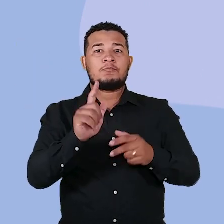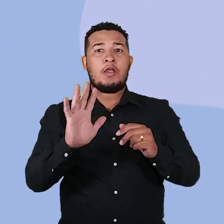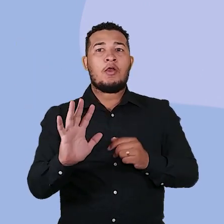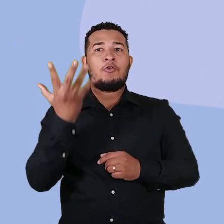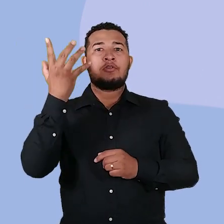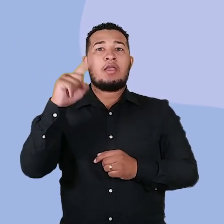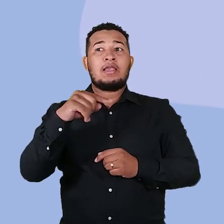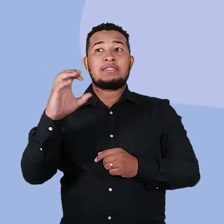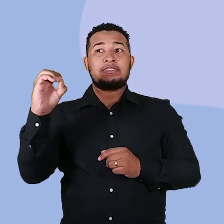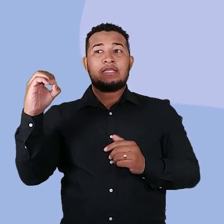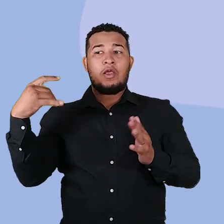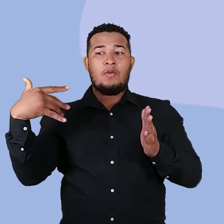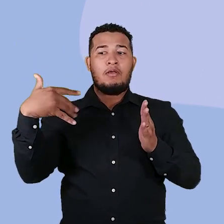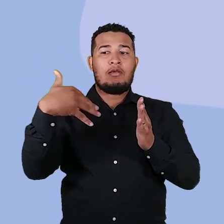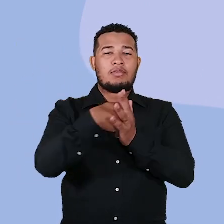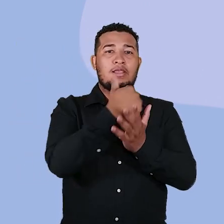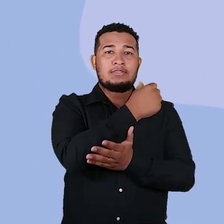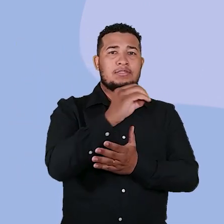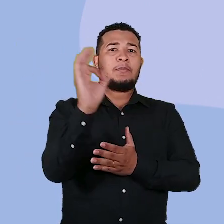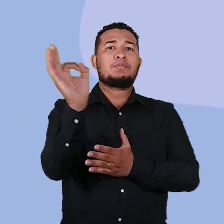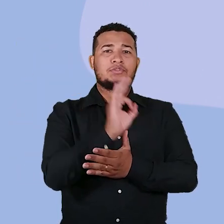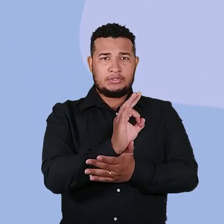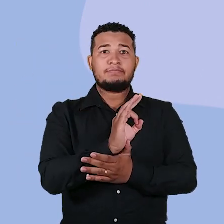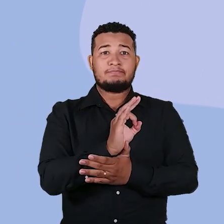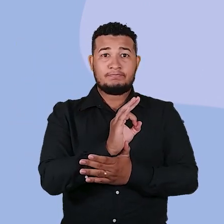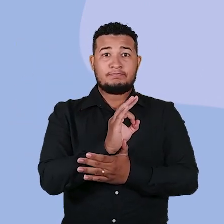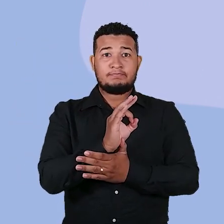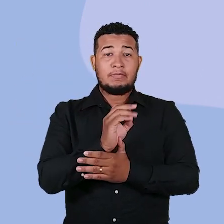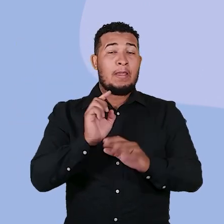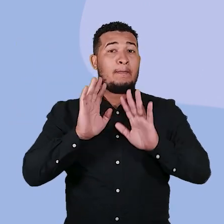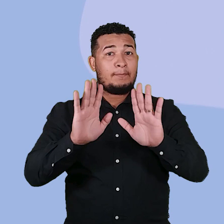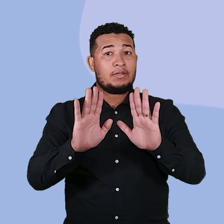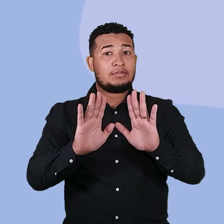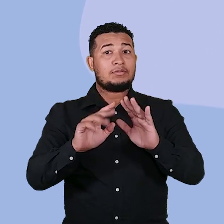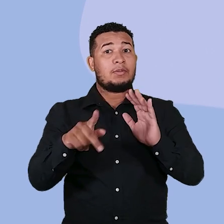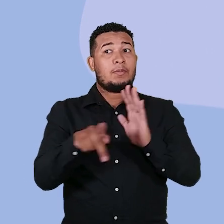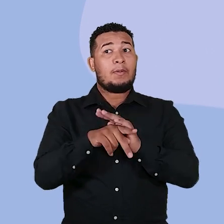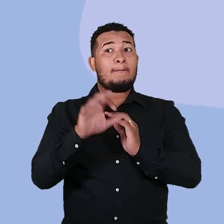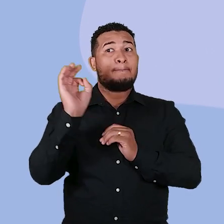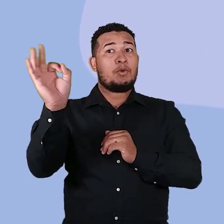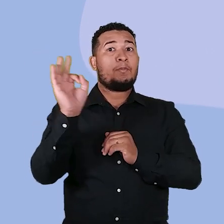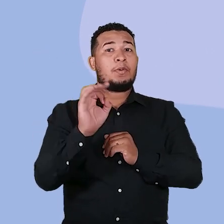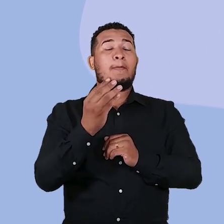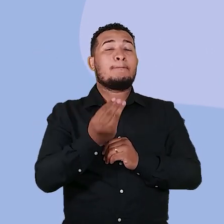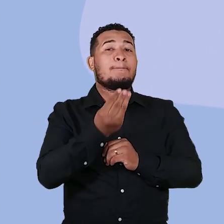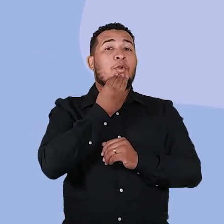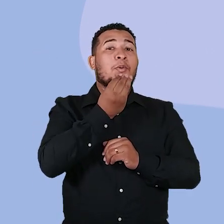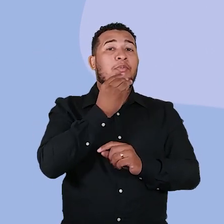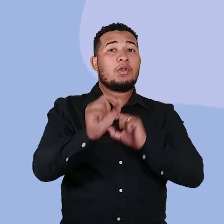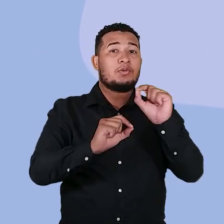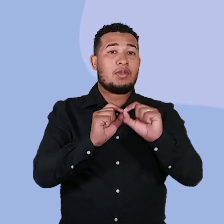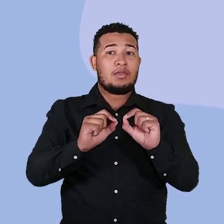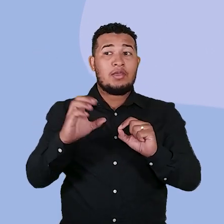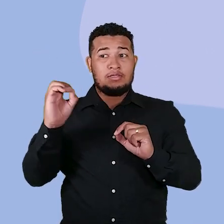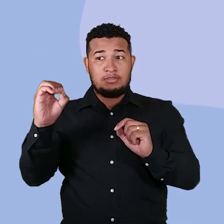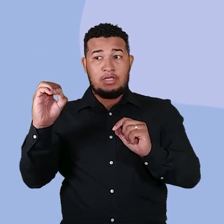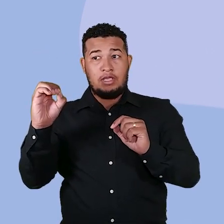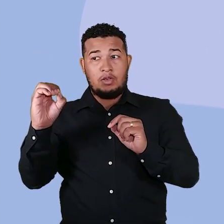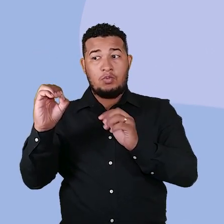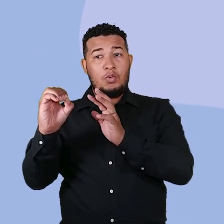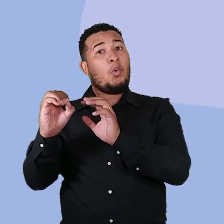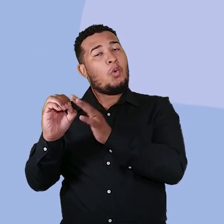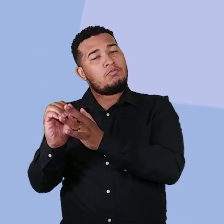vai de zero por cento a 100 porcento é uma é a probabilidade será